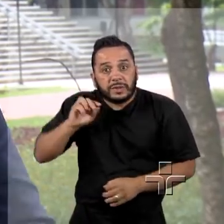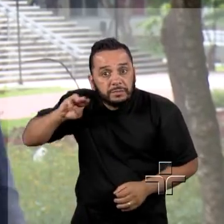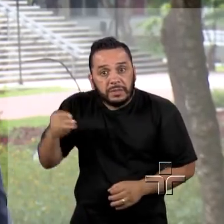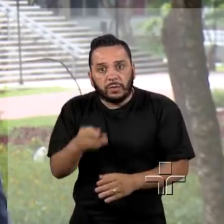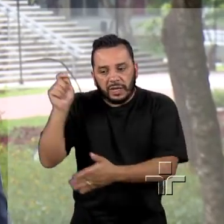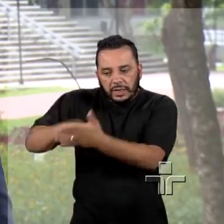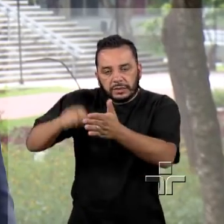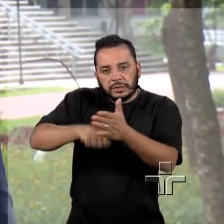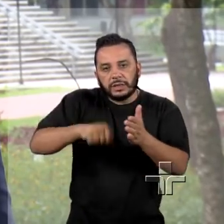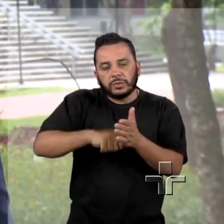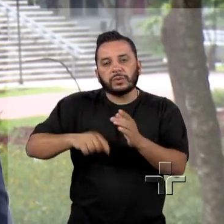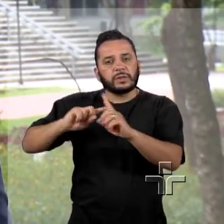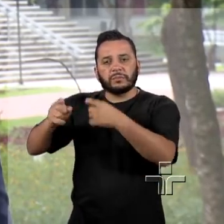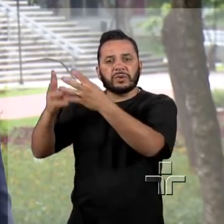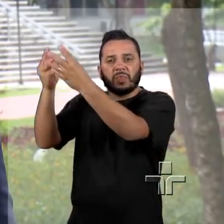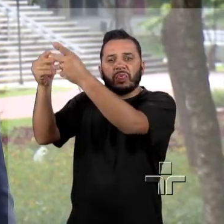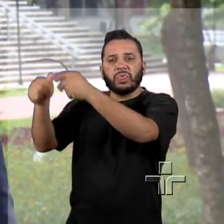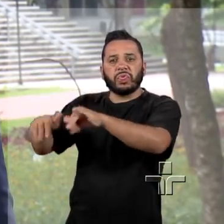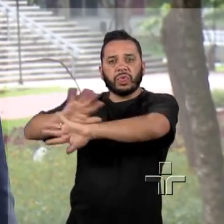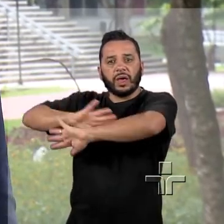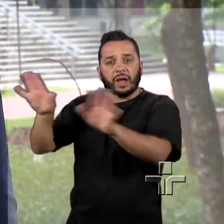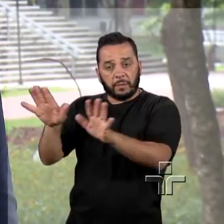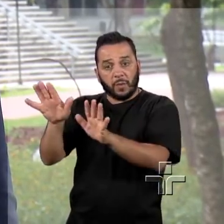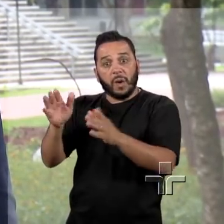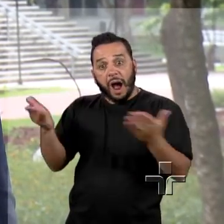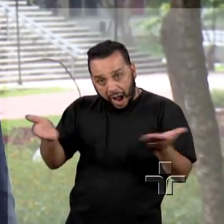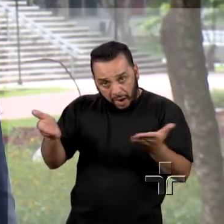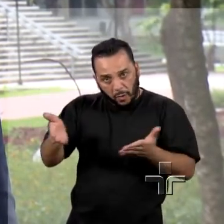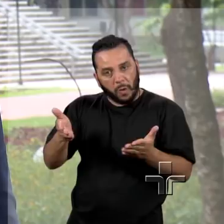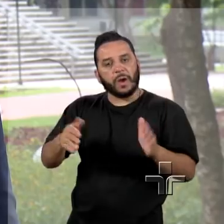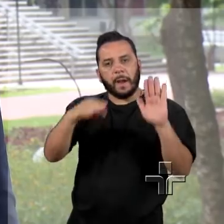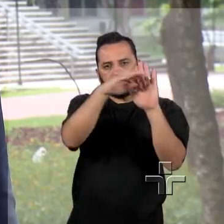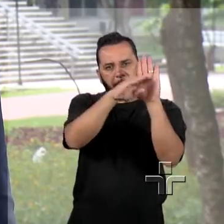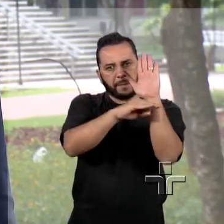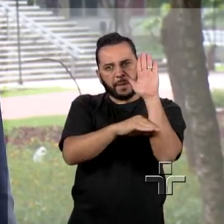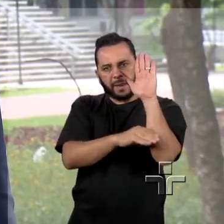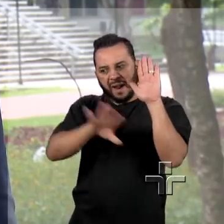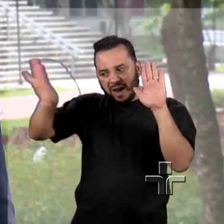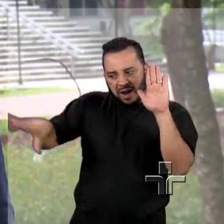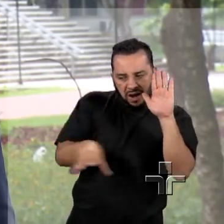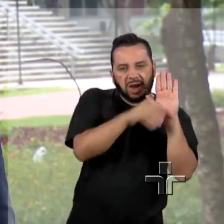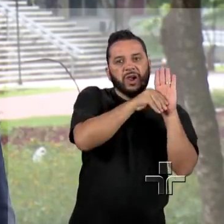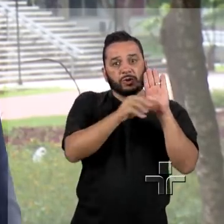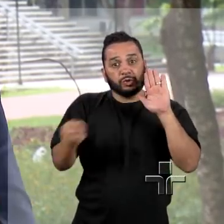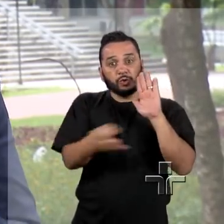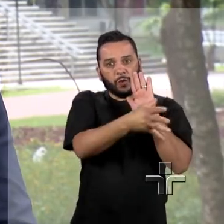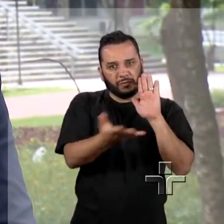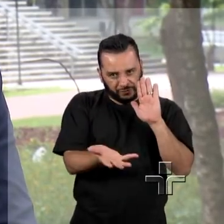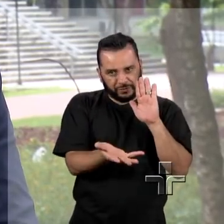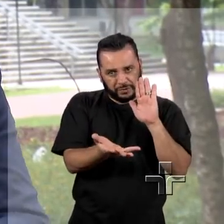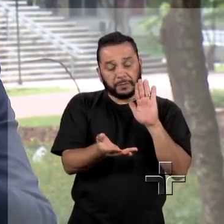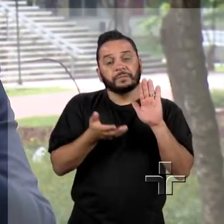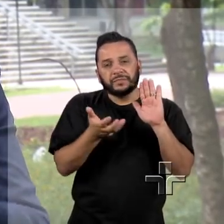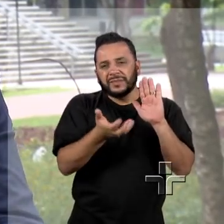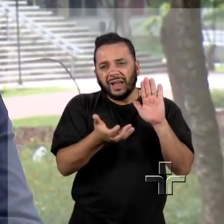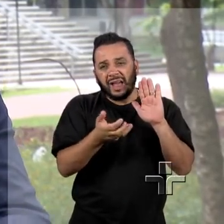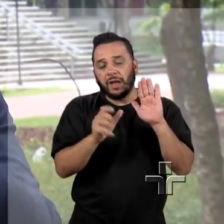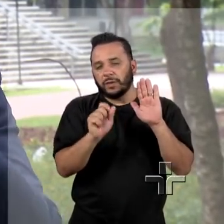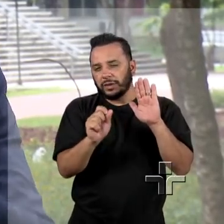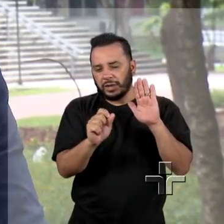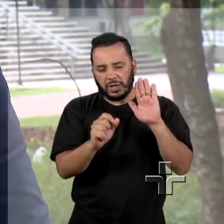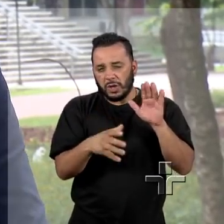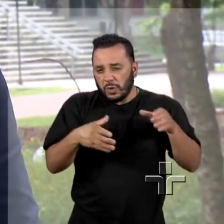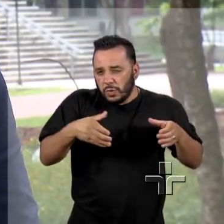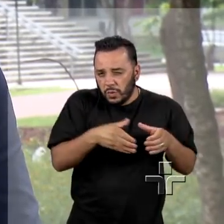foi desfigurado pelo Congresso Nacional. Agora, há um movimento na Câmara e no Senado para se formar uma